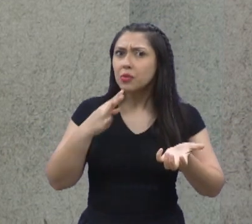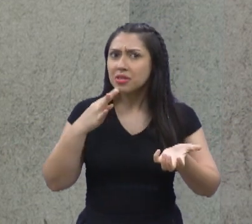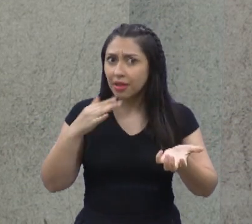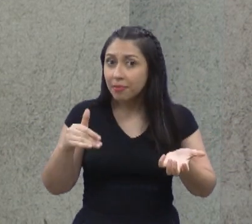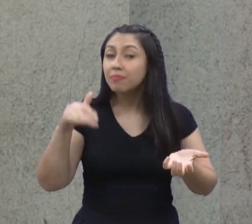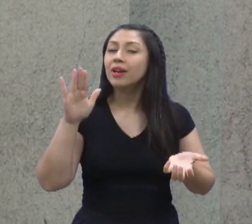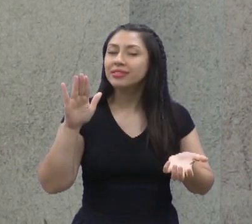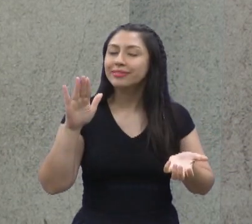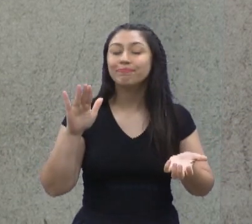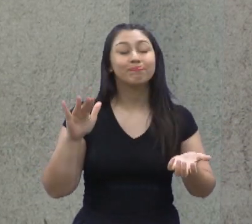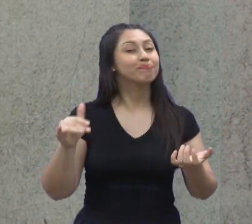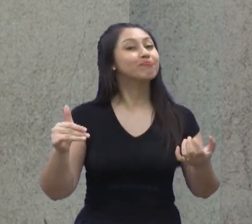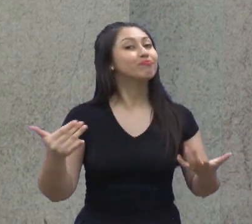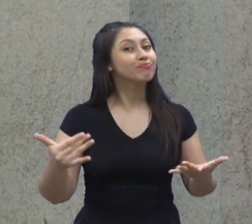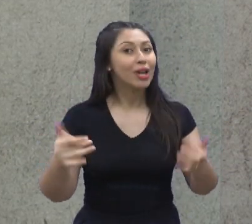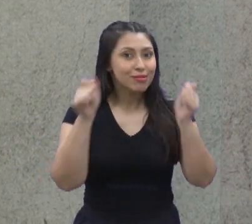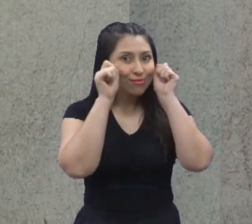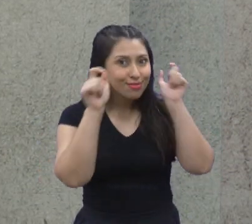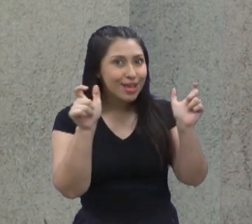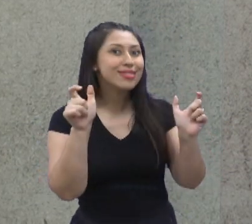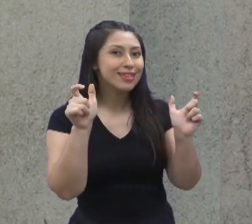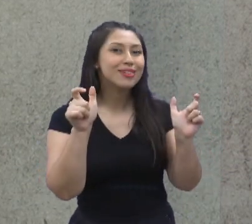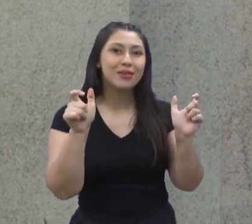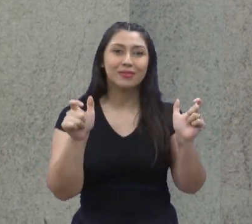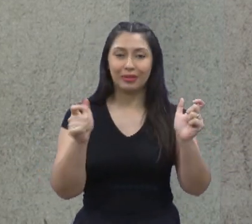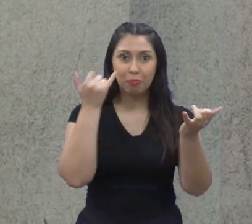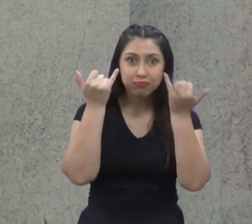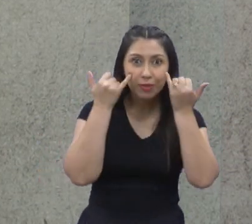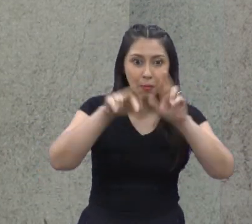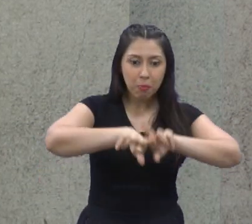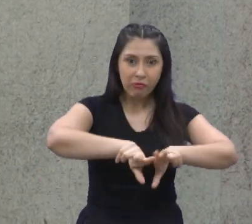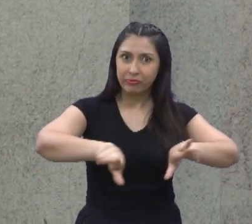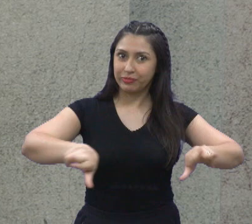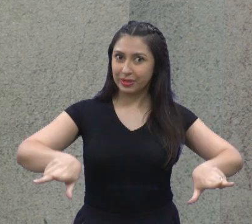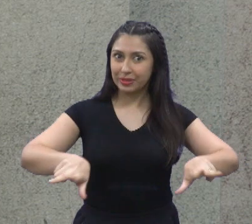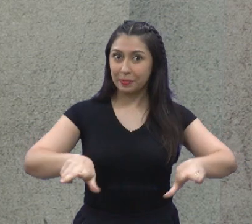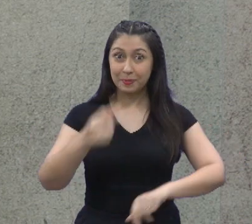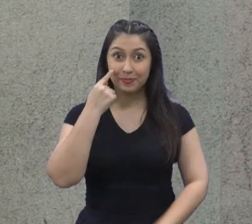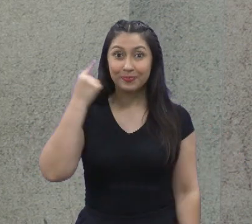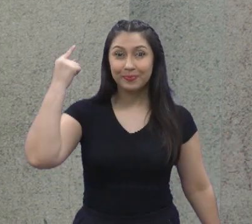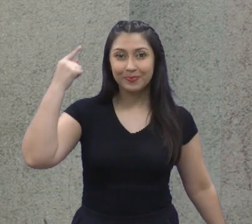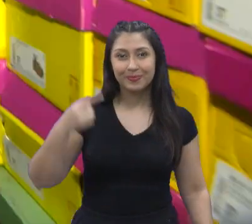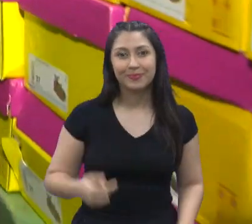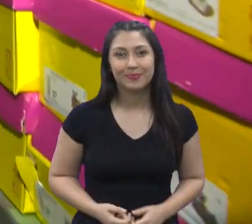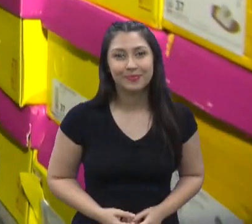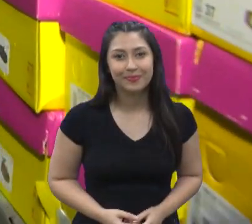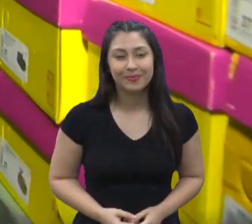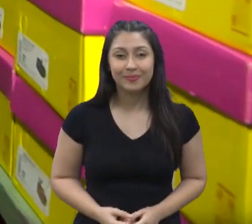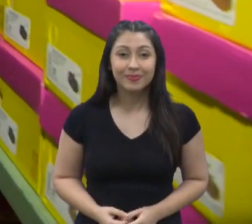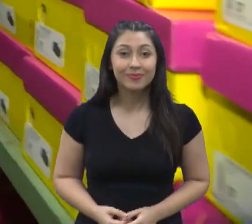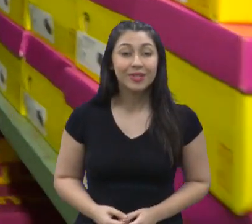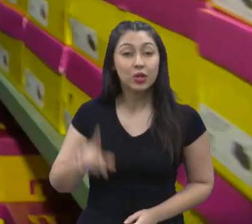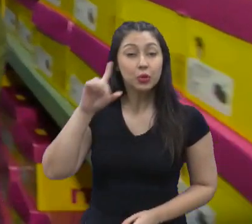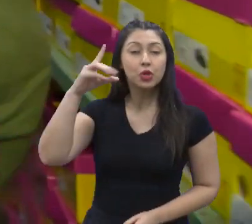Então, não saia daí porque o programa está repleto de informações para você. Olha só. No quadro